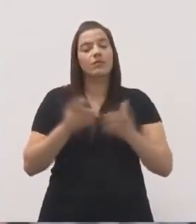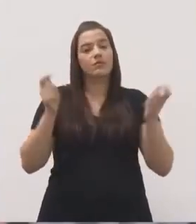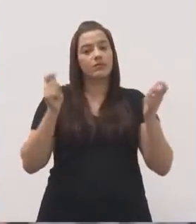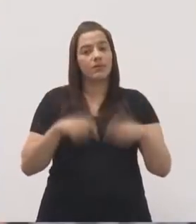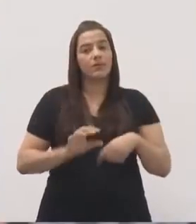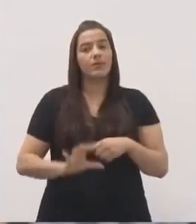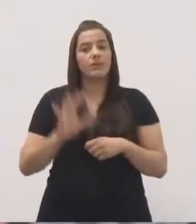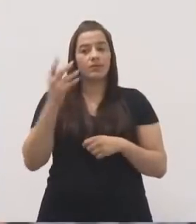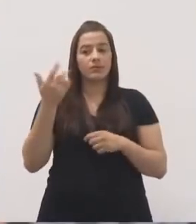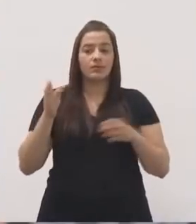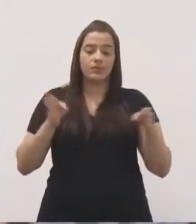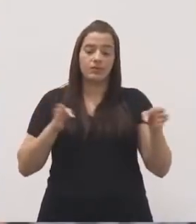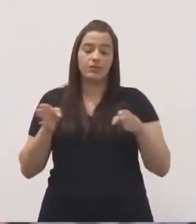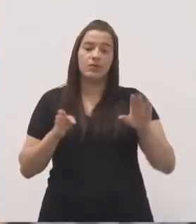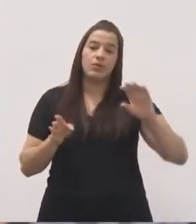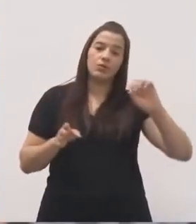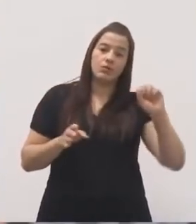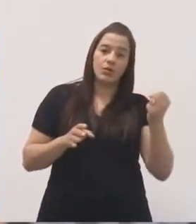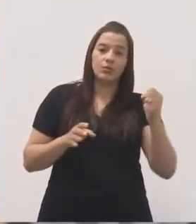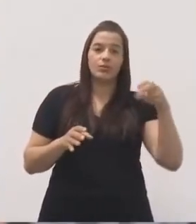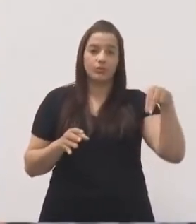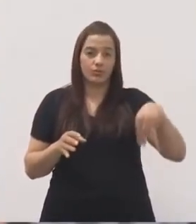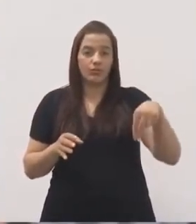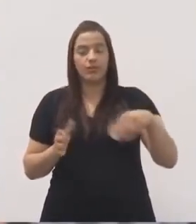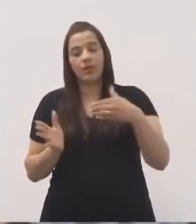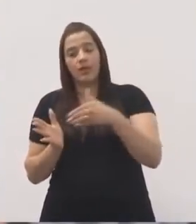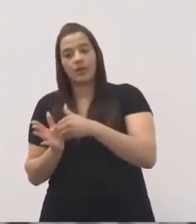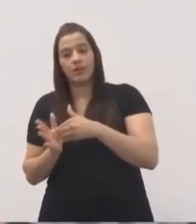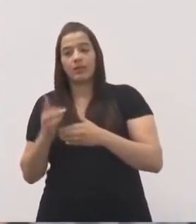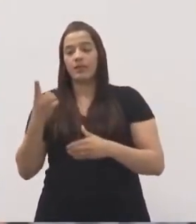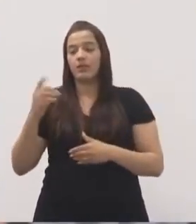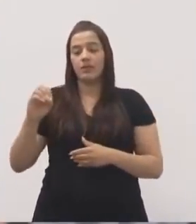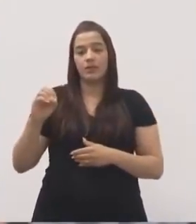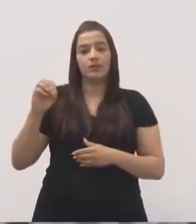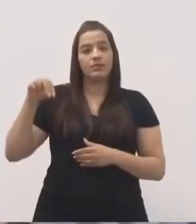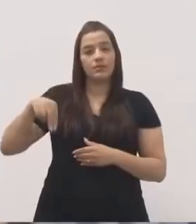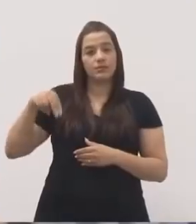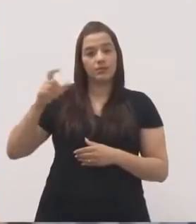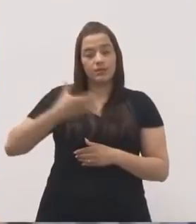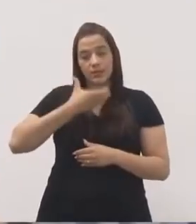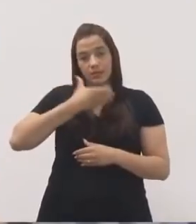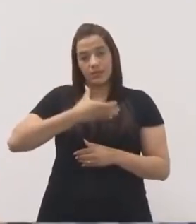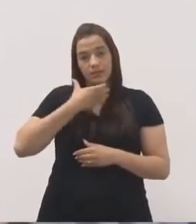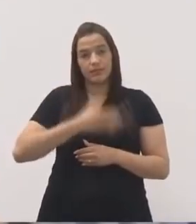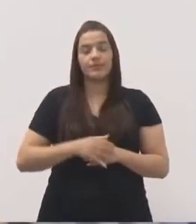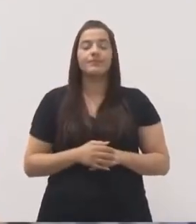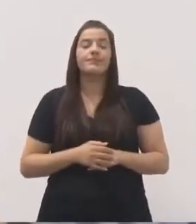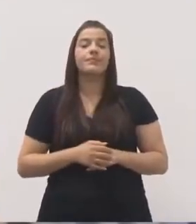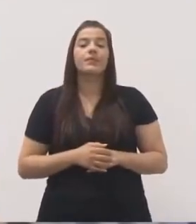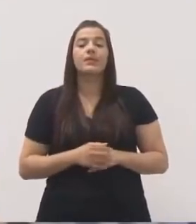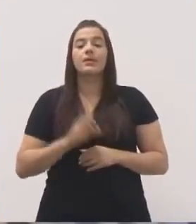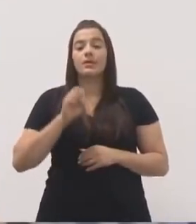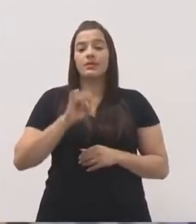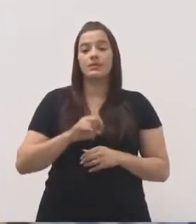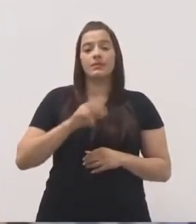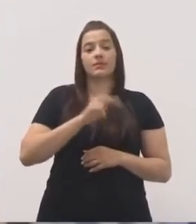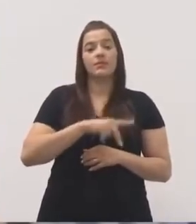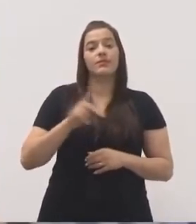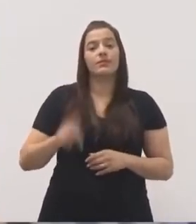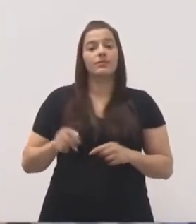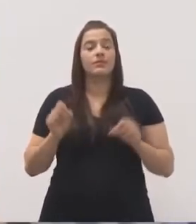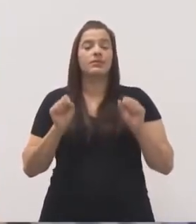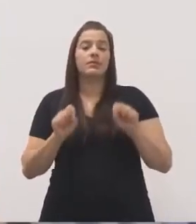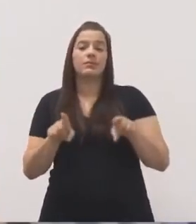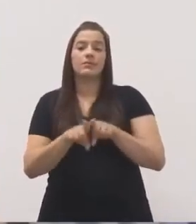acontecer nesse período aí do dia 8 de novembro a 10 de dezembro. E aí perguntaram também se professores podem ser